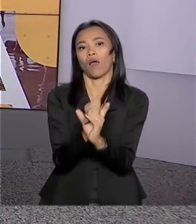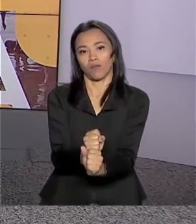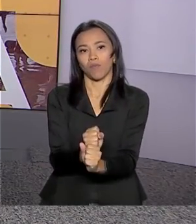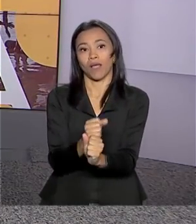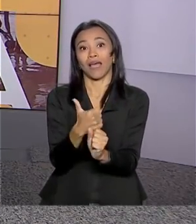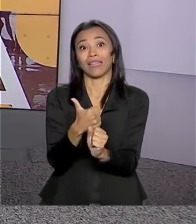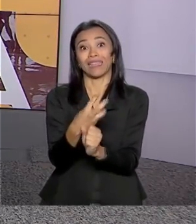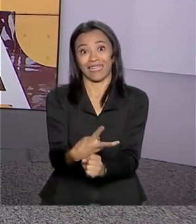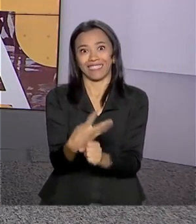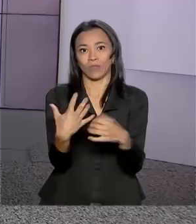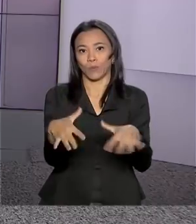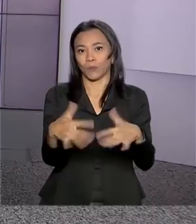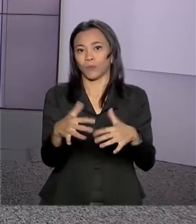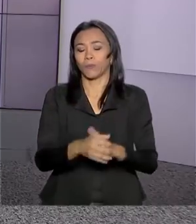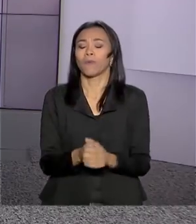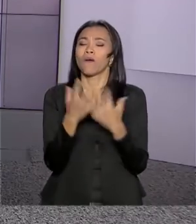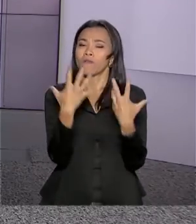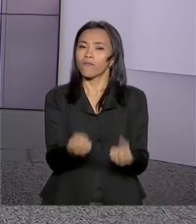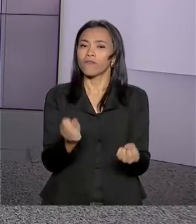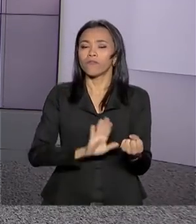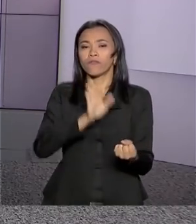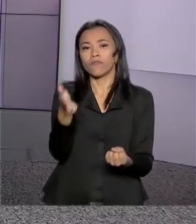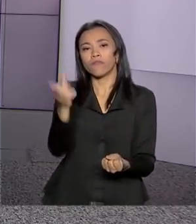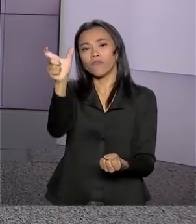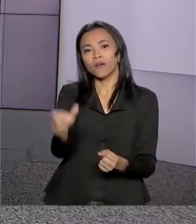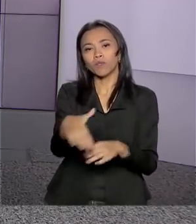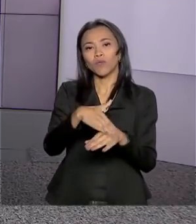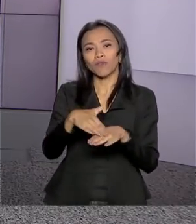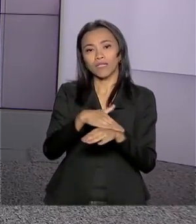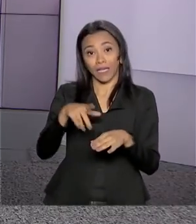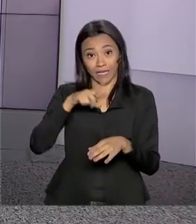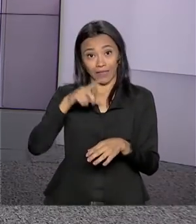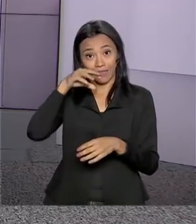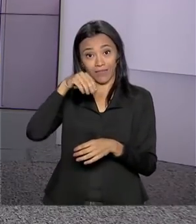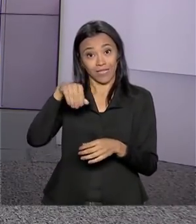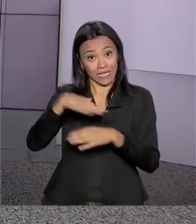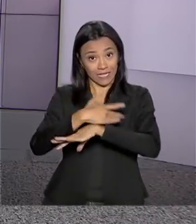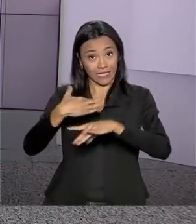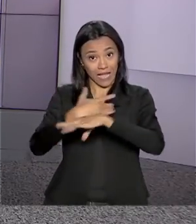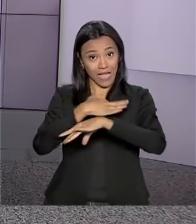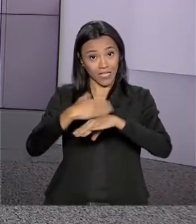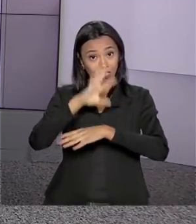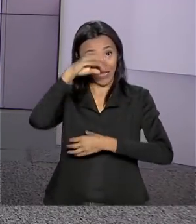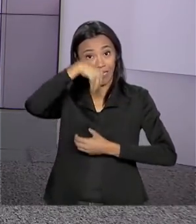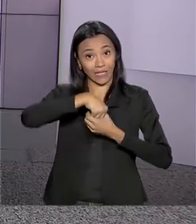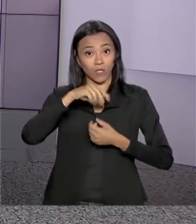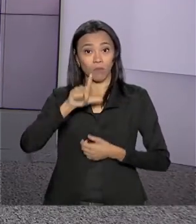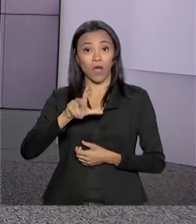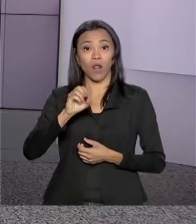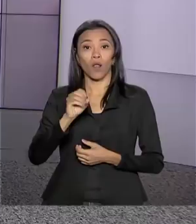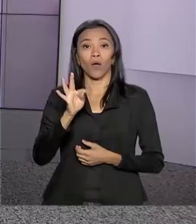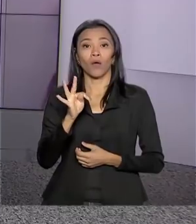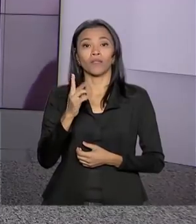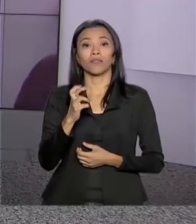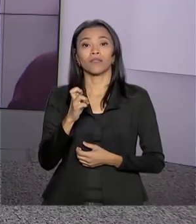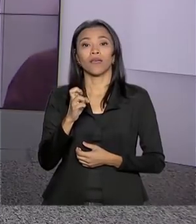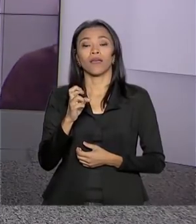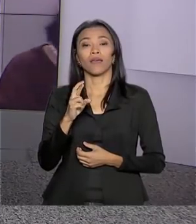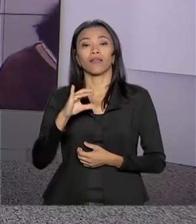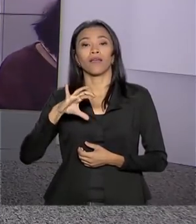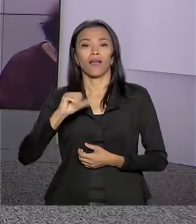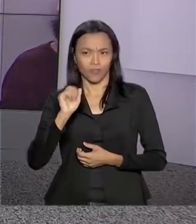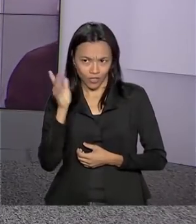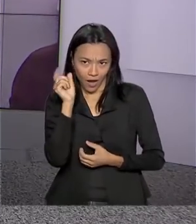então a são paulo conversar com o repórter repórter ricardo ferraço e está numa lotérica da cidade ricardo comentou as coisas por aí muita fila você já fez sua aposta